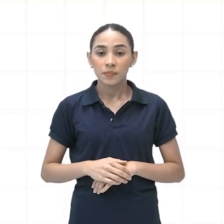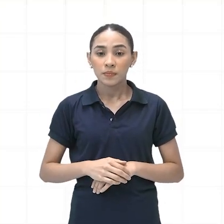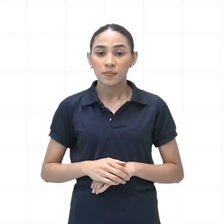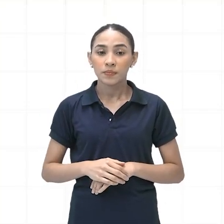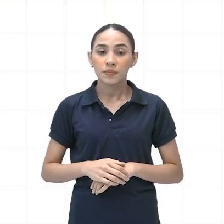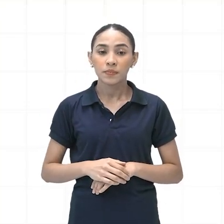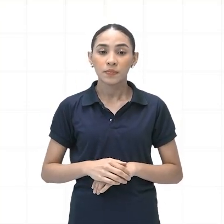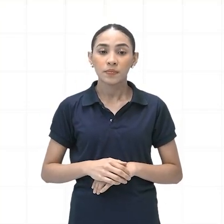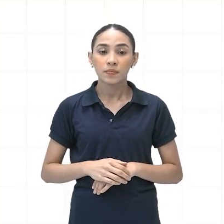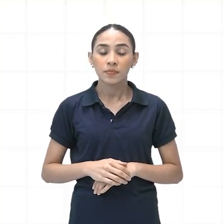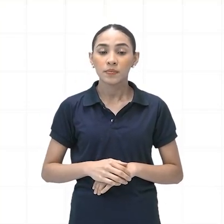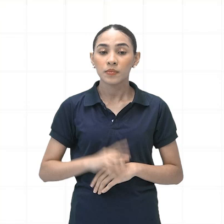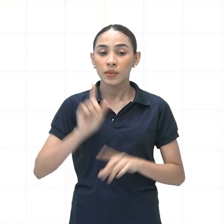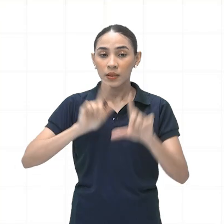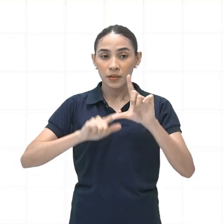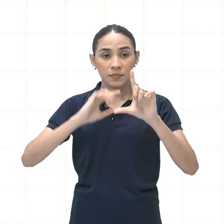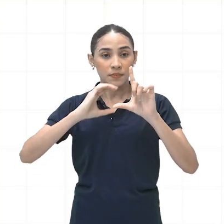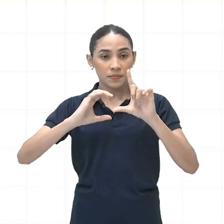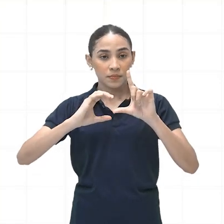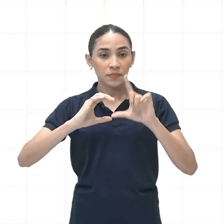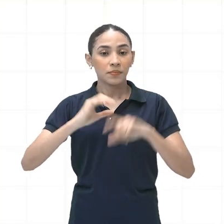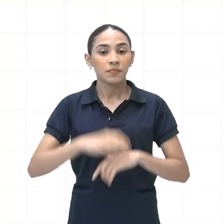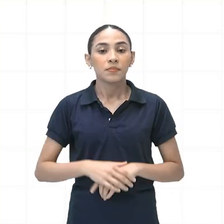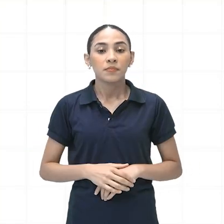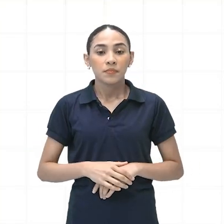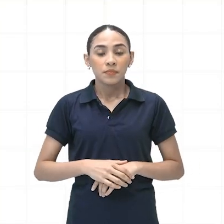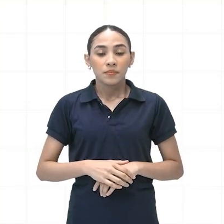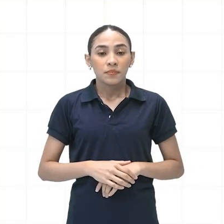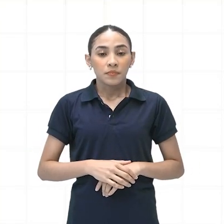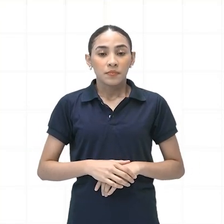2,640. Então, correto a letra C.